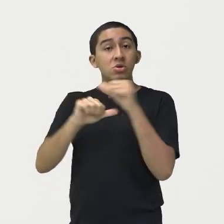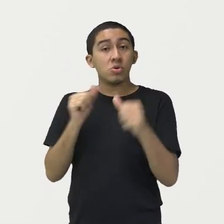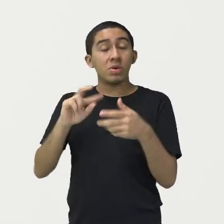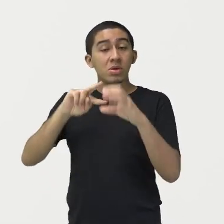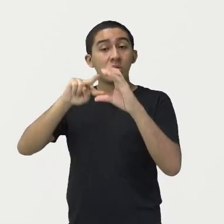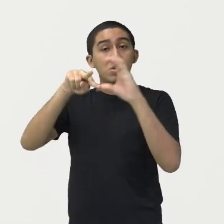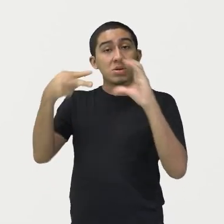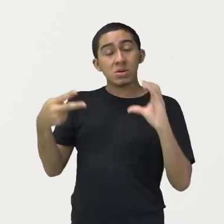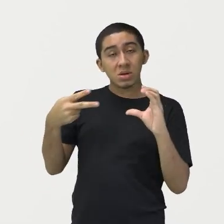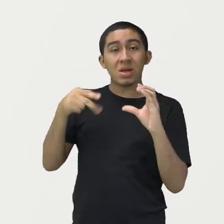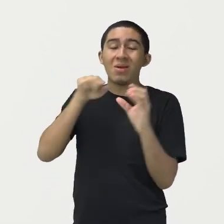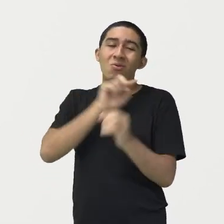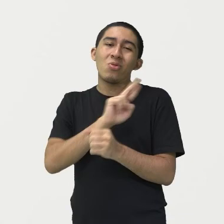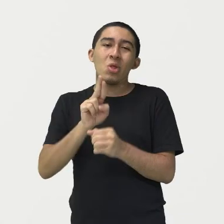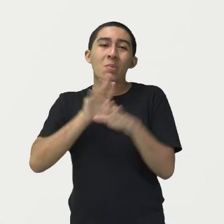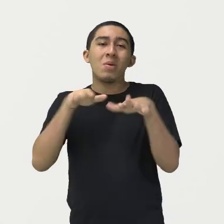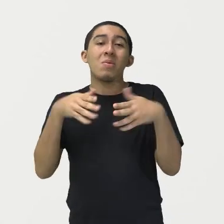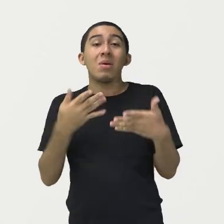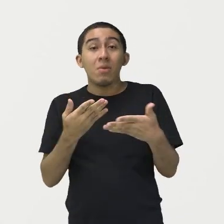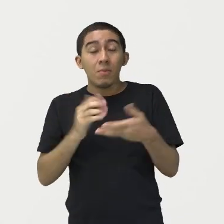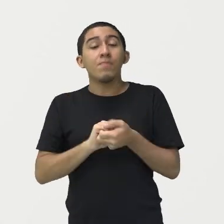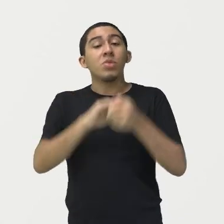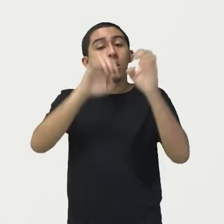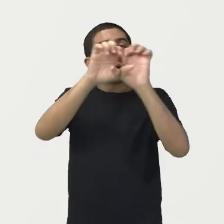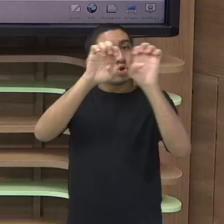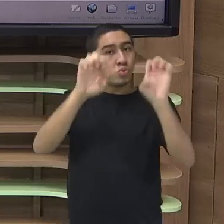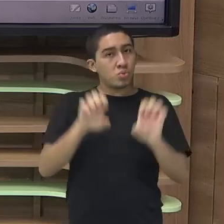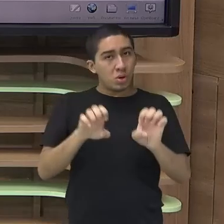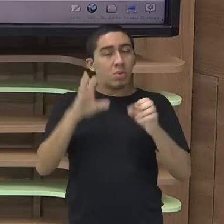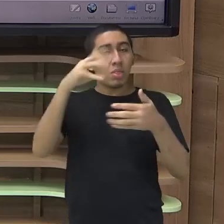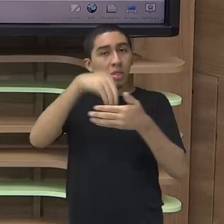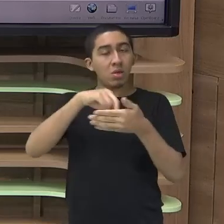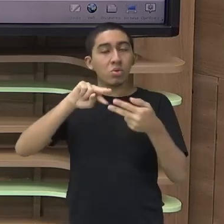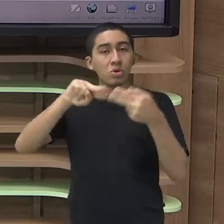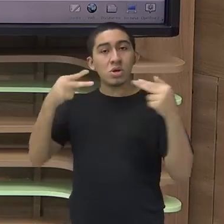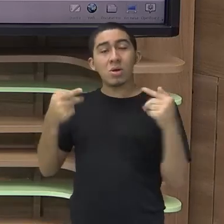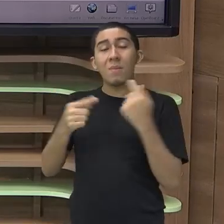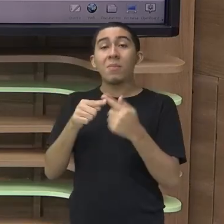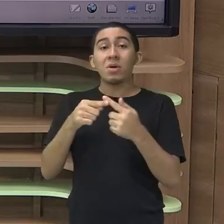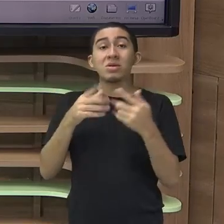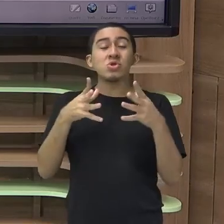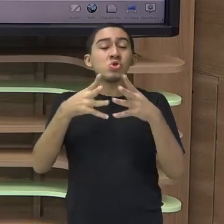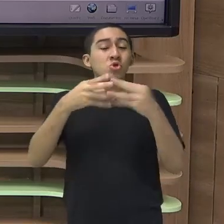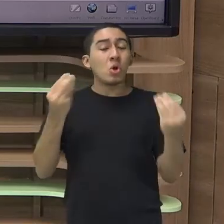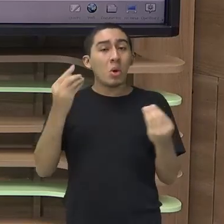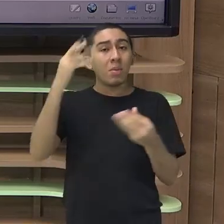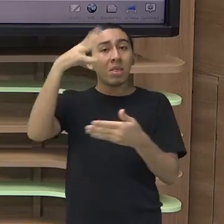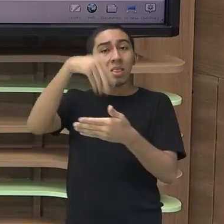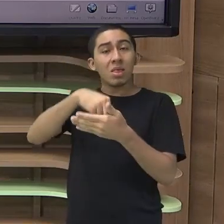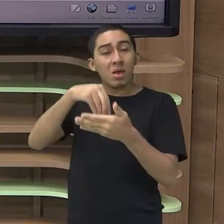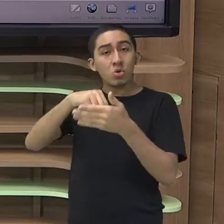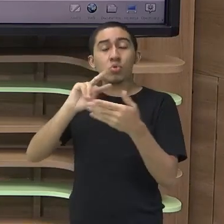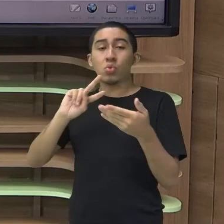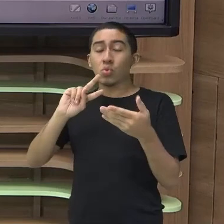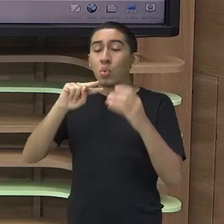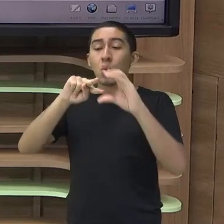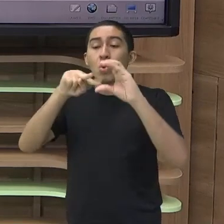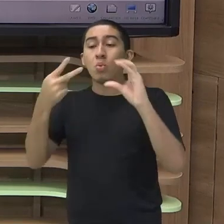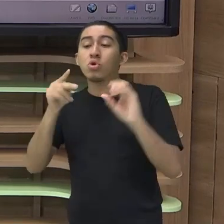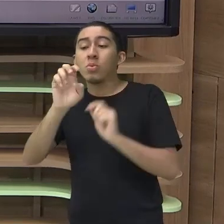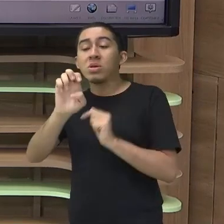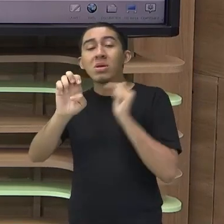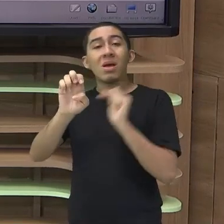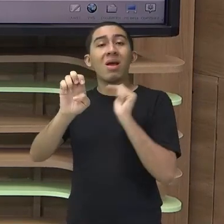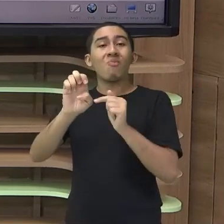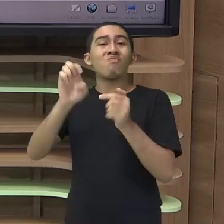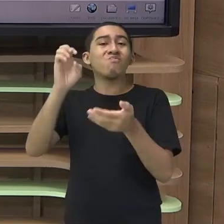mutação que a gente chama de mutação estrutural, porque some lá no cromossomo 5, a parte